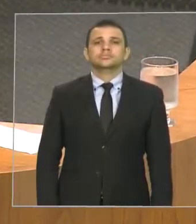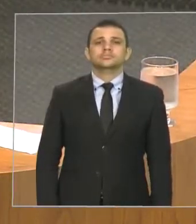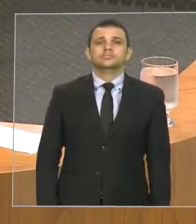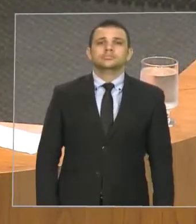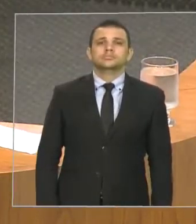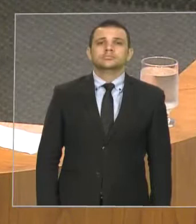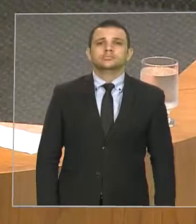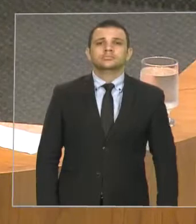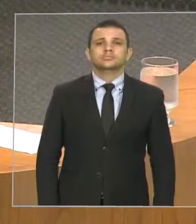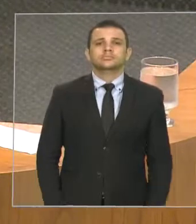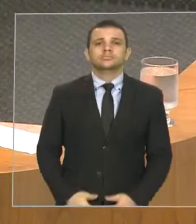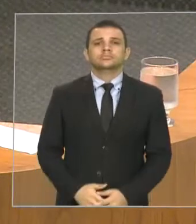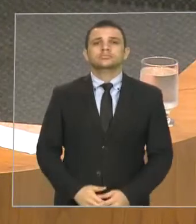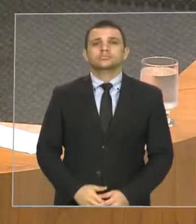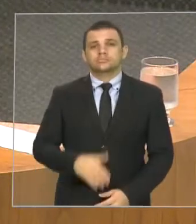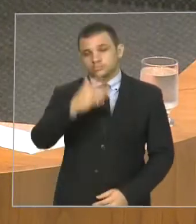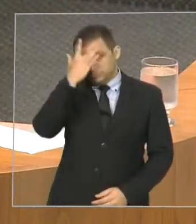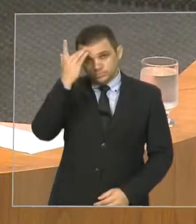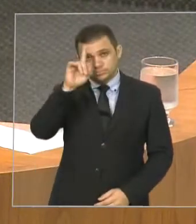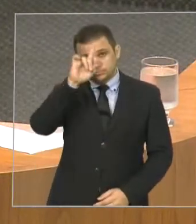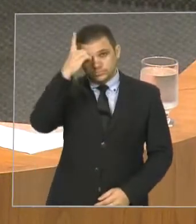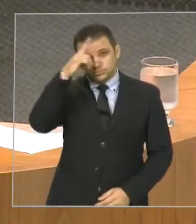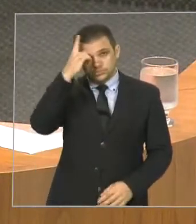E os legisladores, quando se reuniram